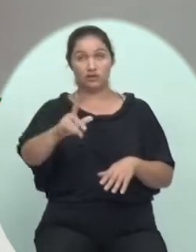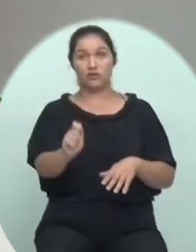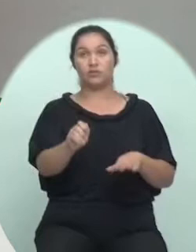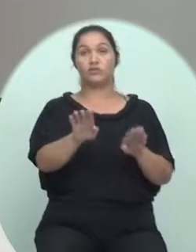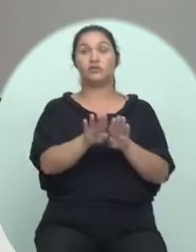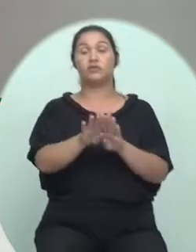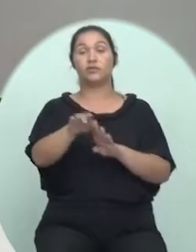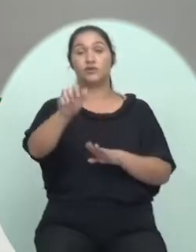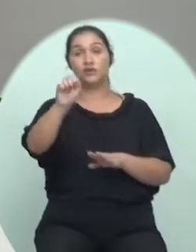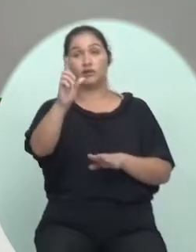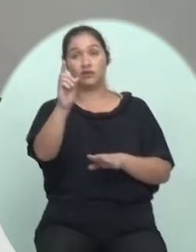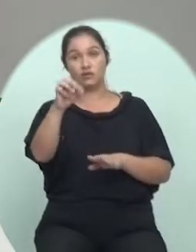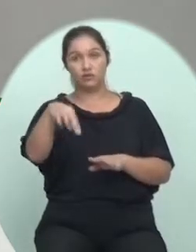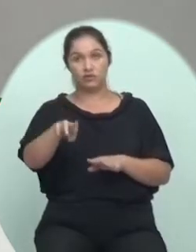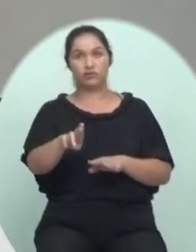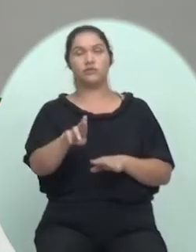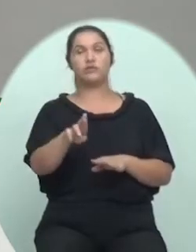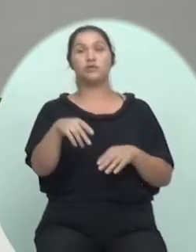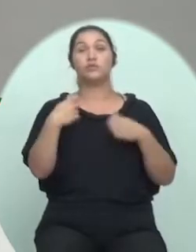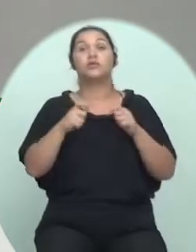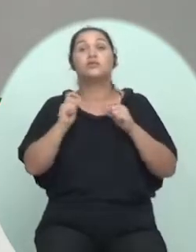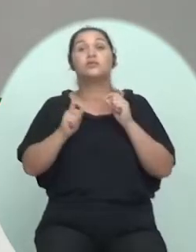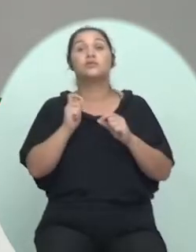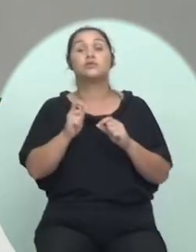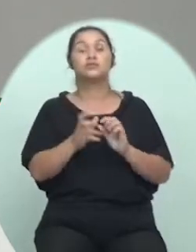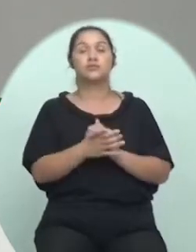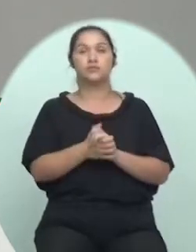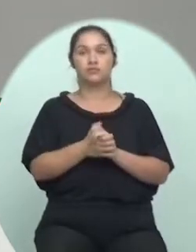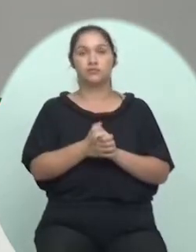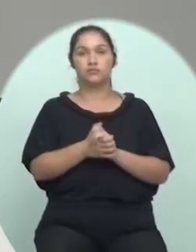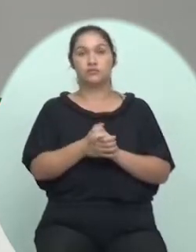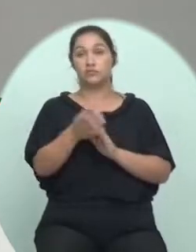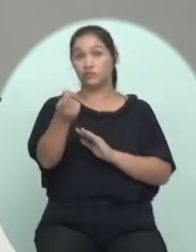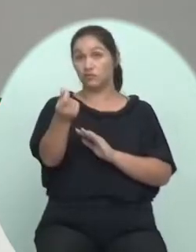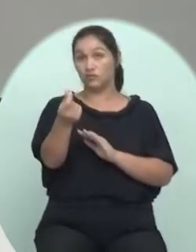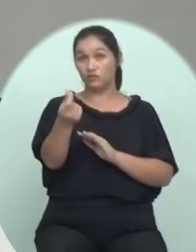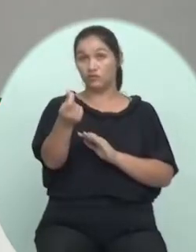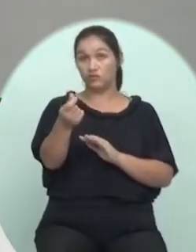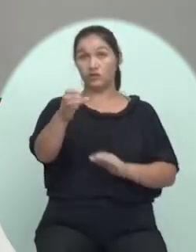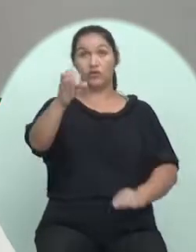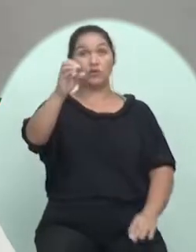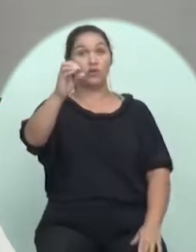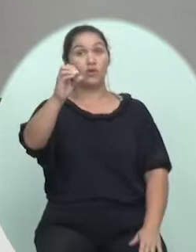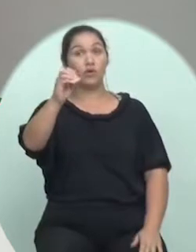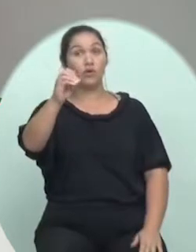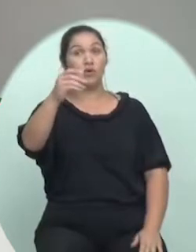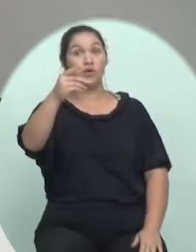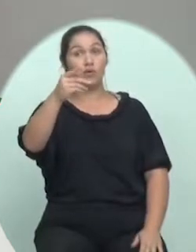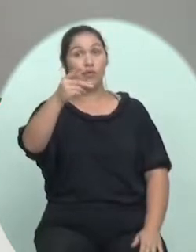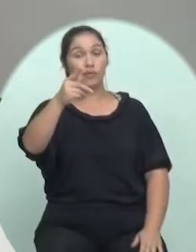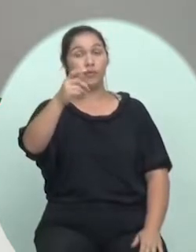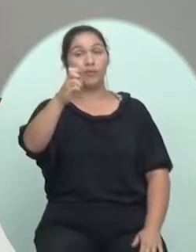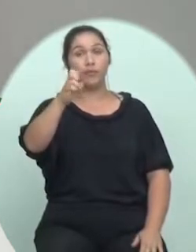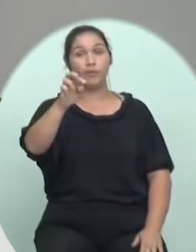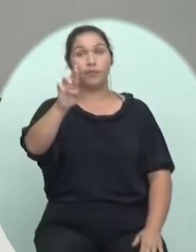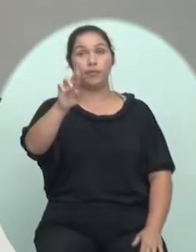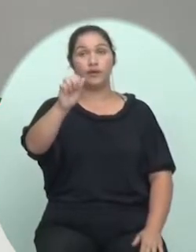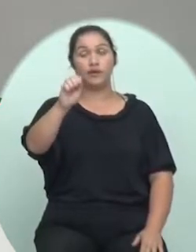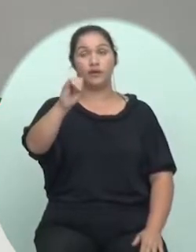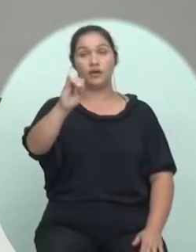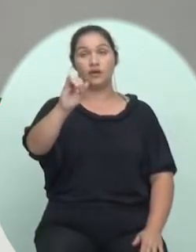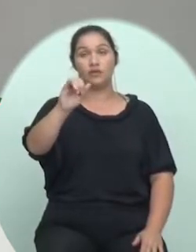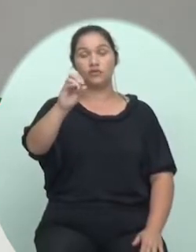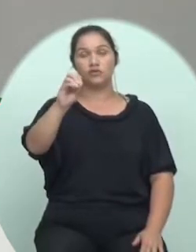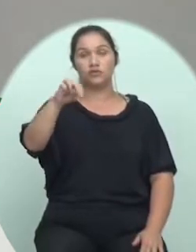Ademir. Então, olha, nós temos que apurar os valores operacionais efetivamente. E depois disso, fazer o rateio